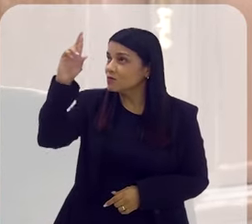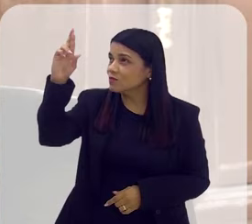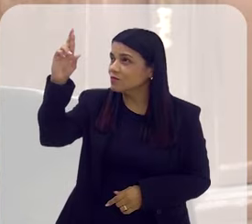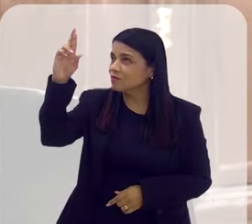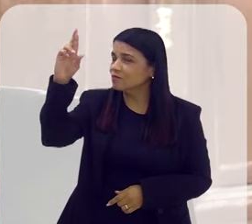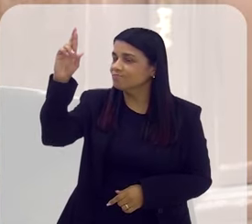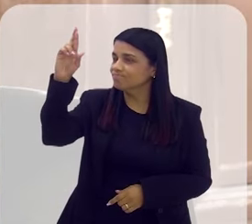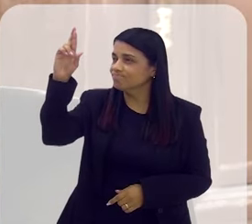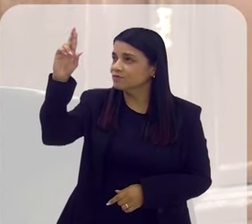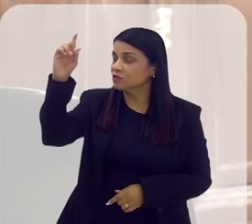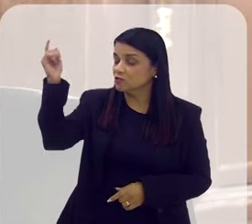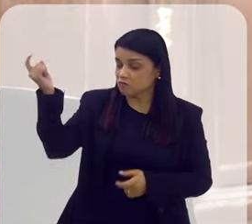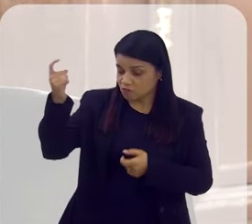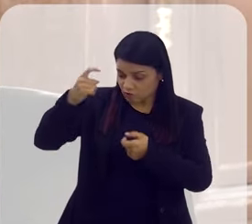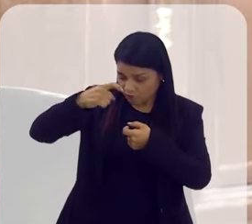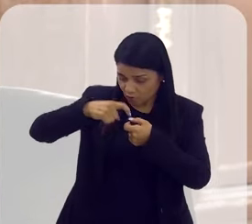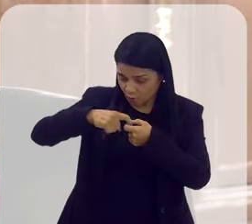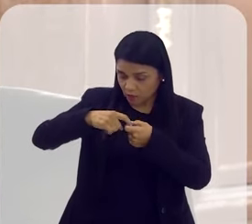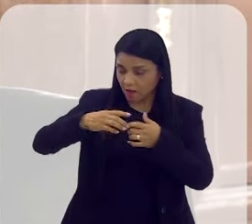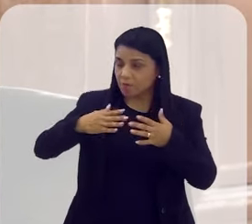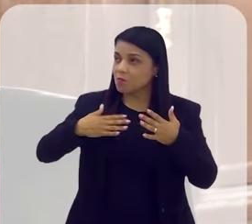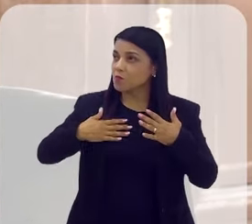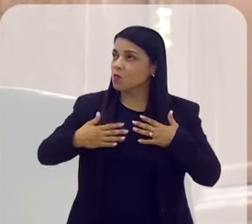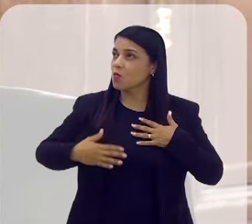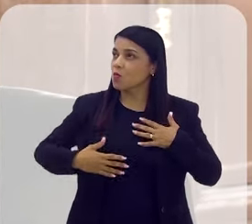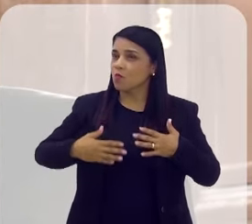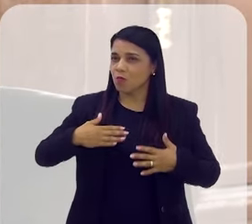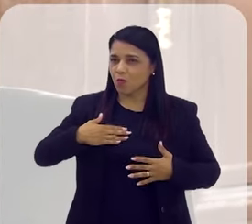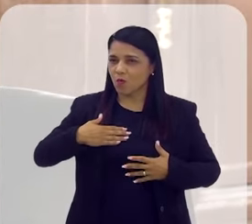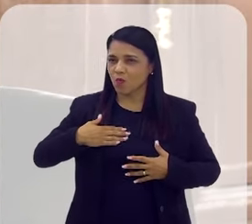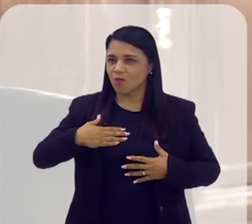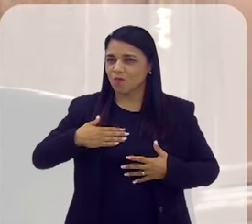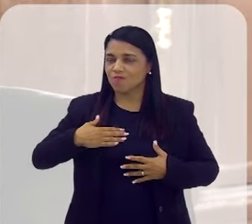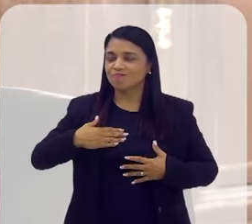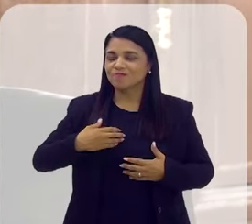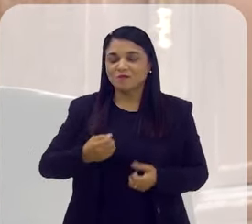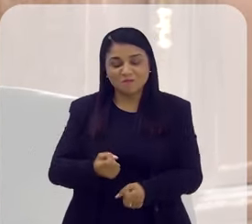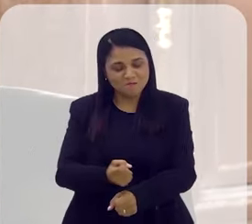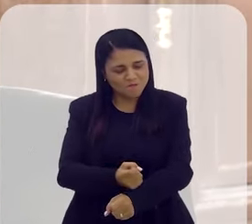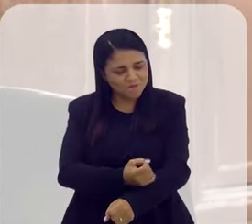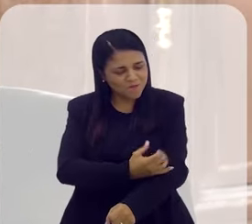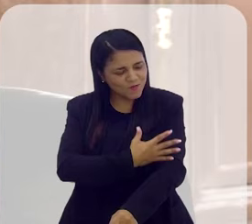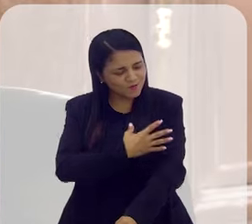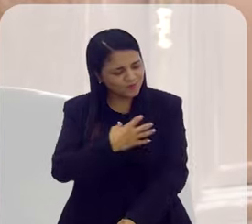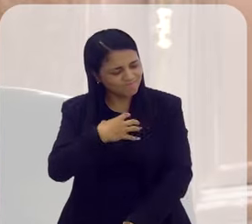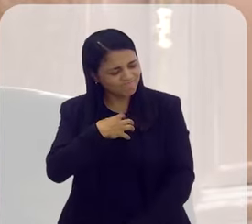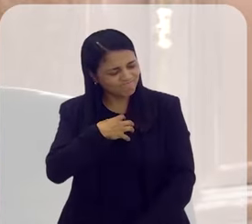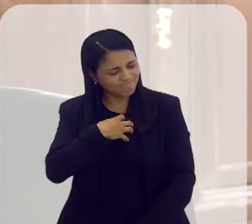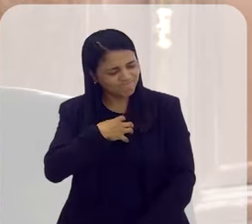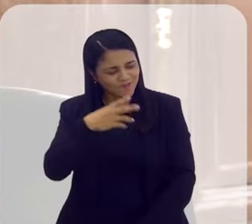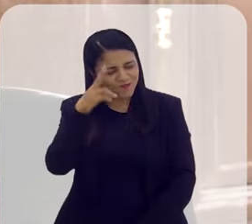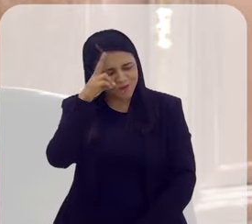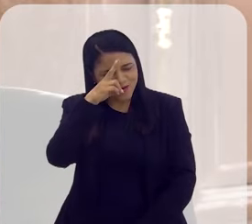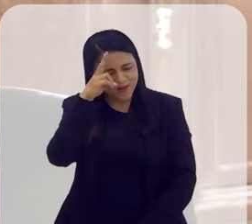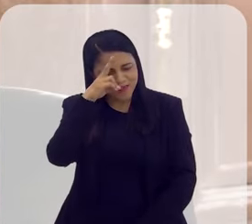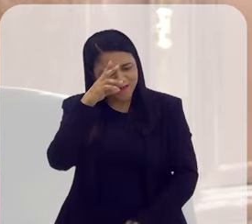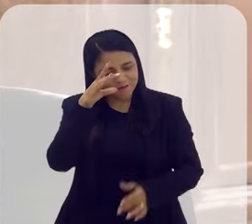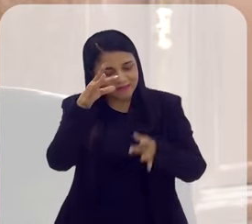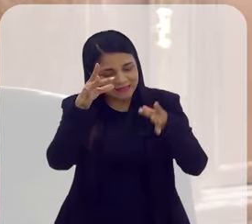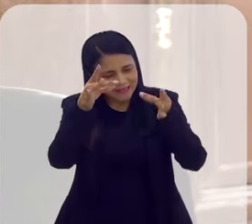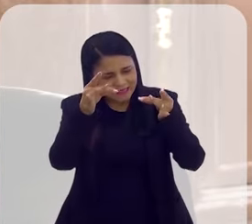Eu falei, Senhor, se o Senhor me trouxer de volta para o meu corpo, eu fico emocionada, porque eu lembro... Não, fique à vontade,